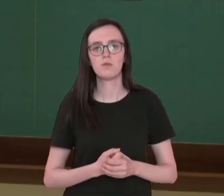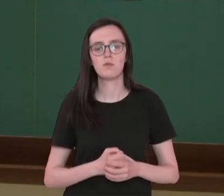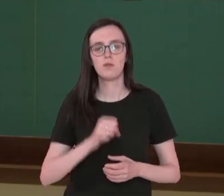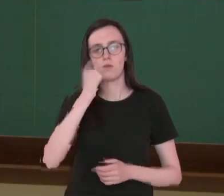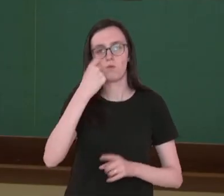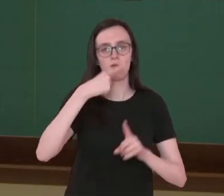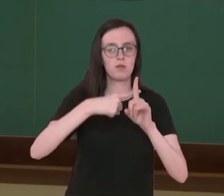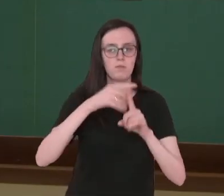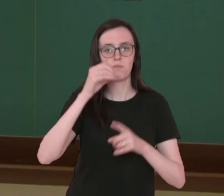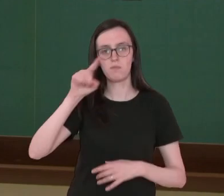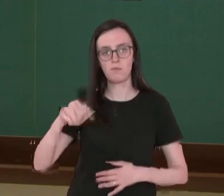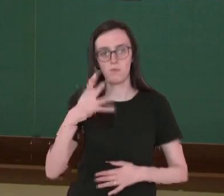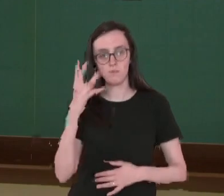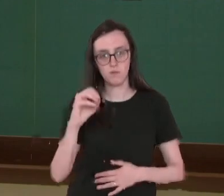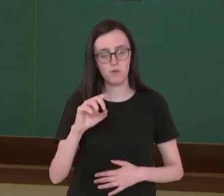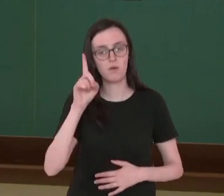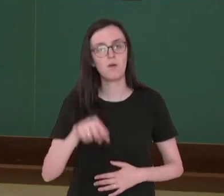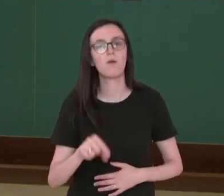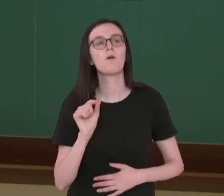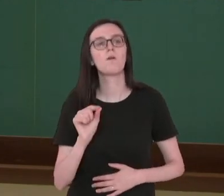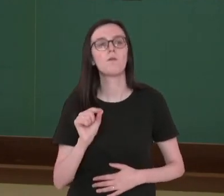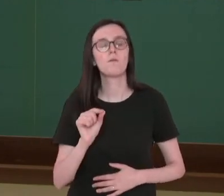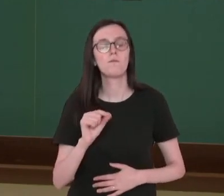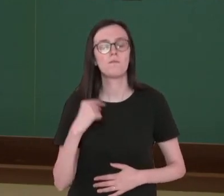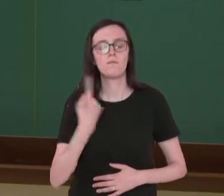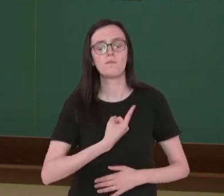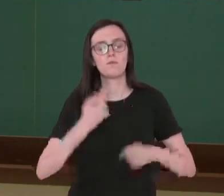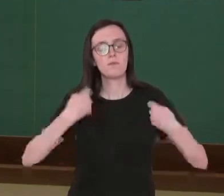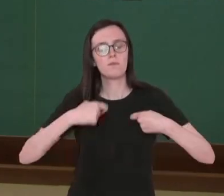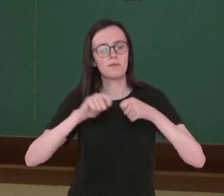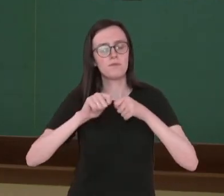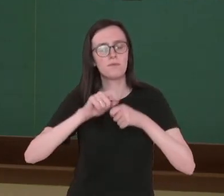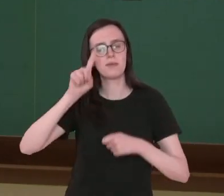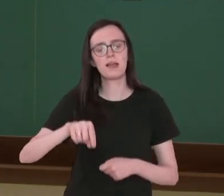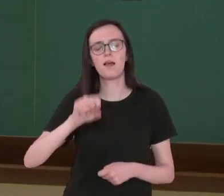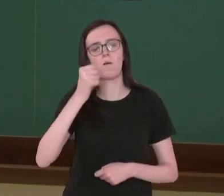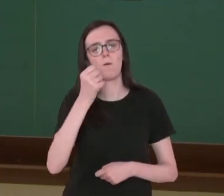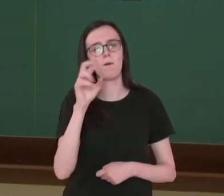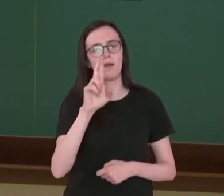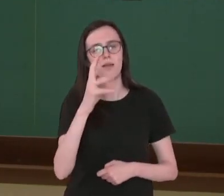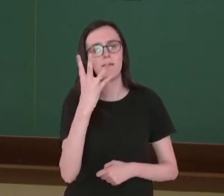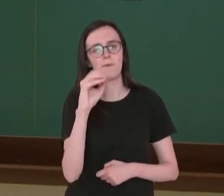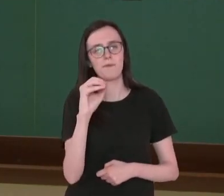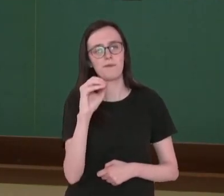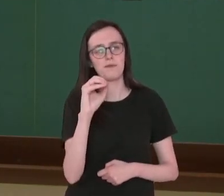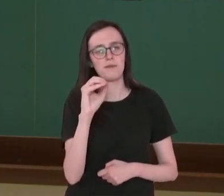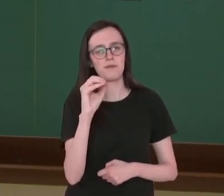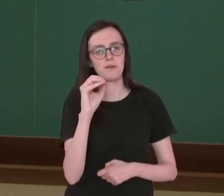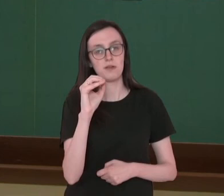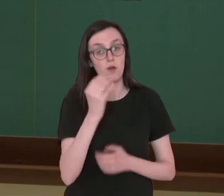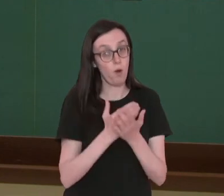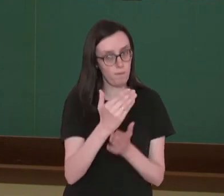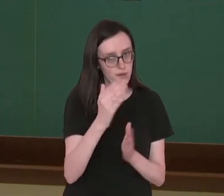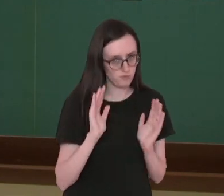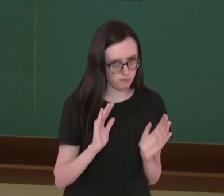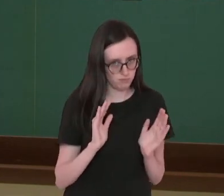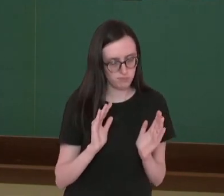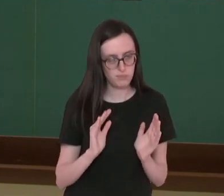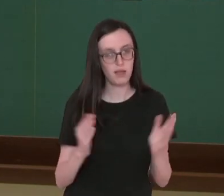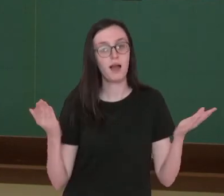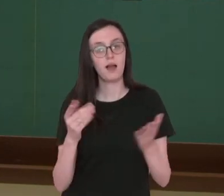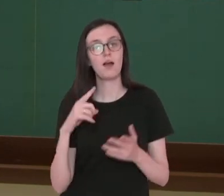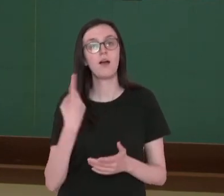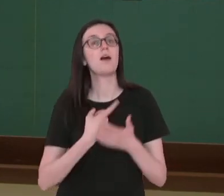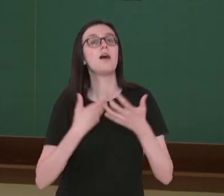mais 0,40, o custo lá da produção era R$ 8,40 inicialmente. Agora, nós